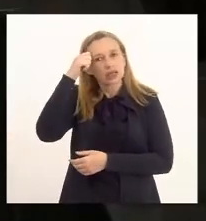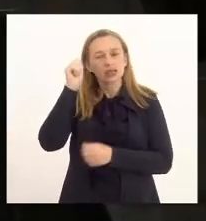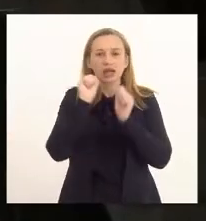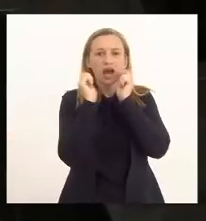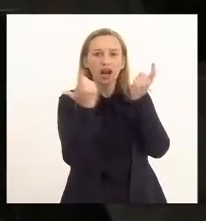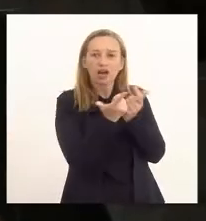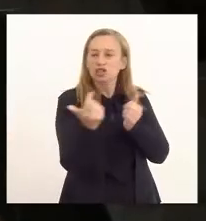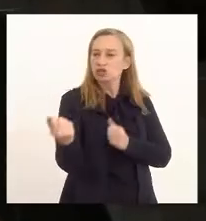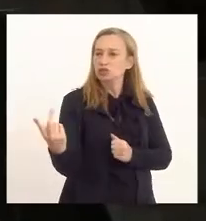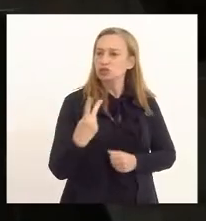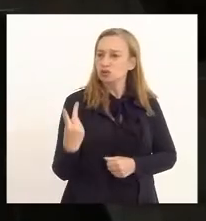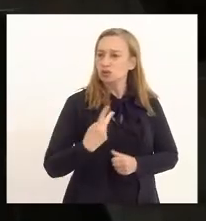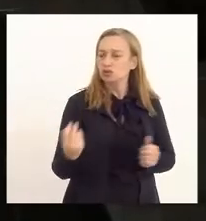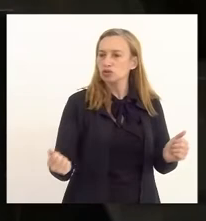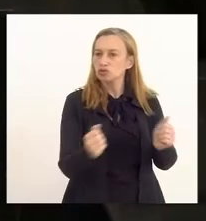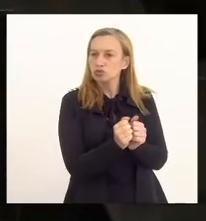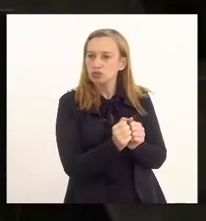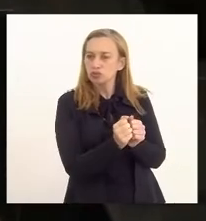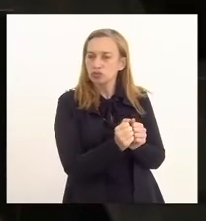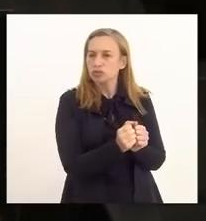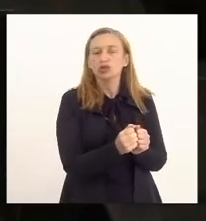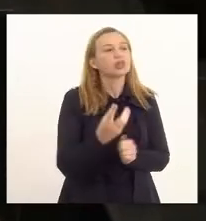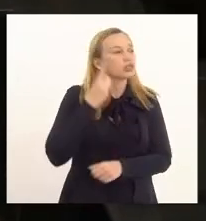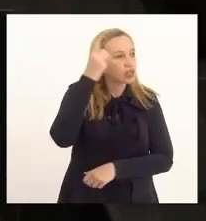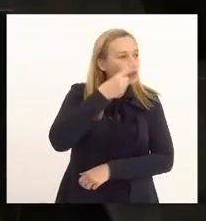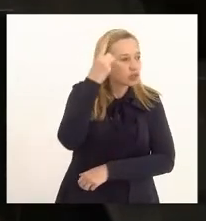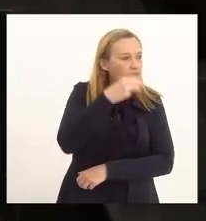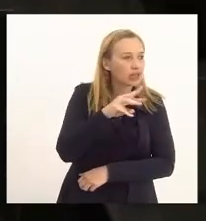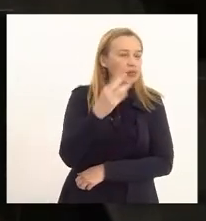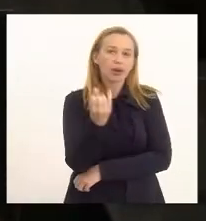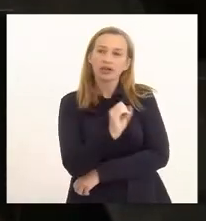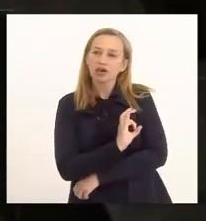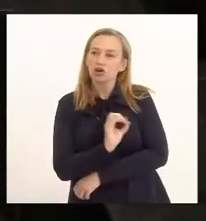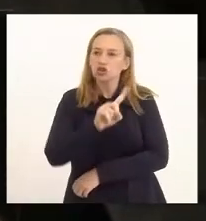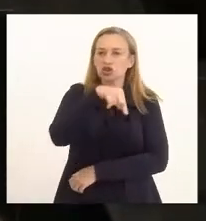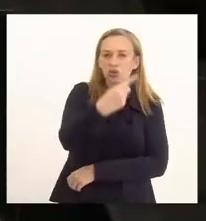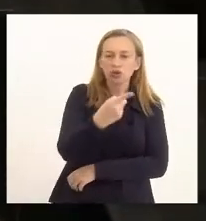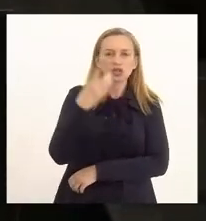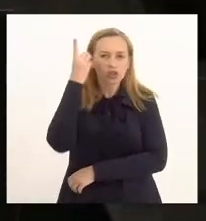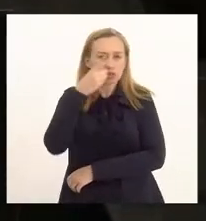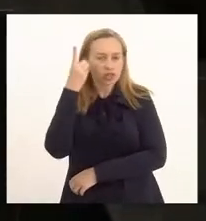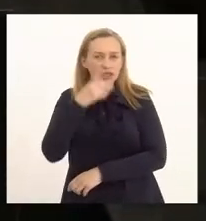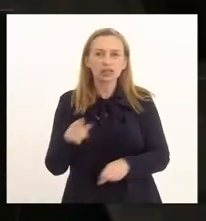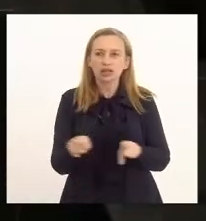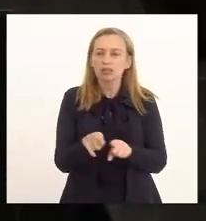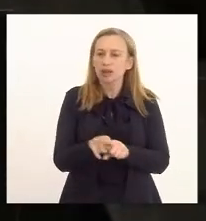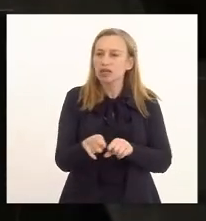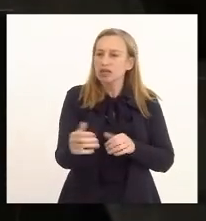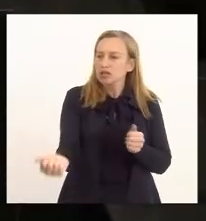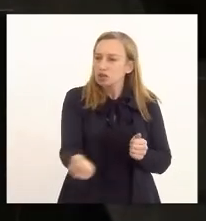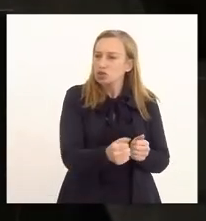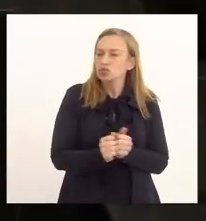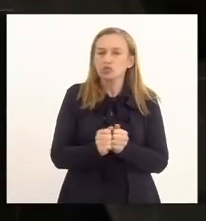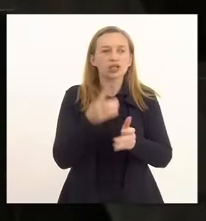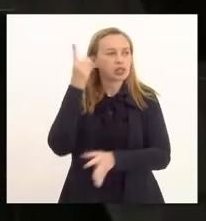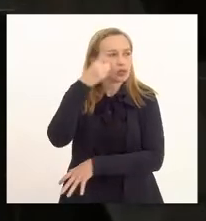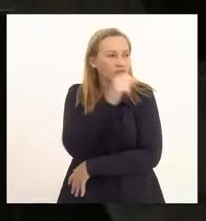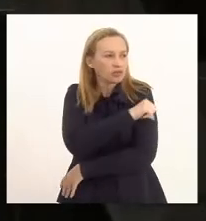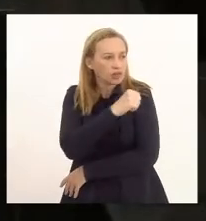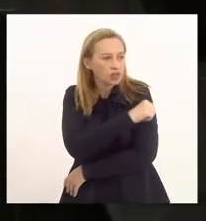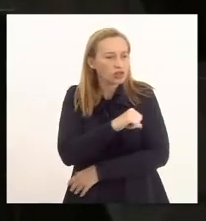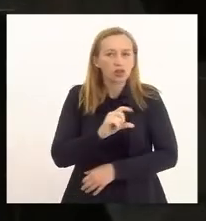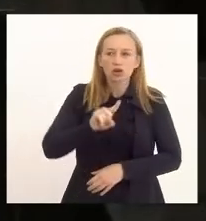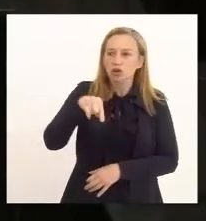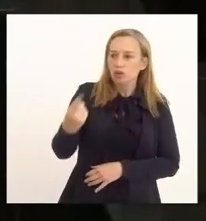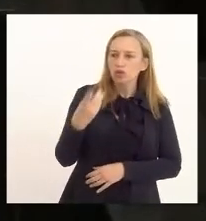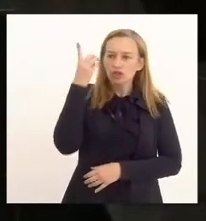autoria, minha, sua e da deputada Marta Rocha, e depois outras deputadas foram se associando, o deputado enfermeira Rejane, as deputadas que